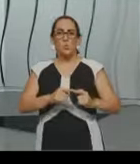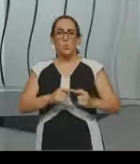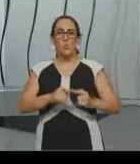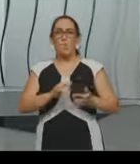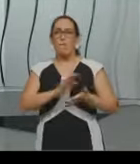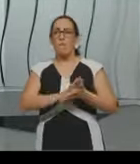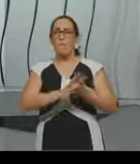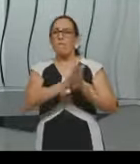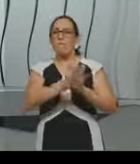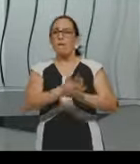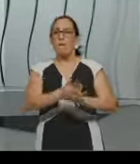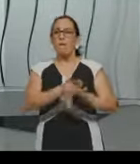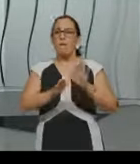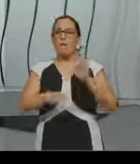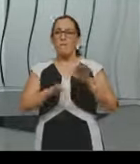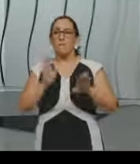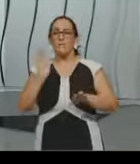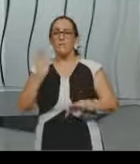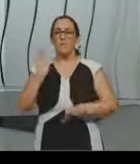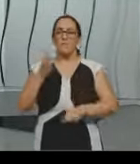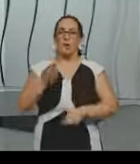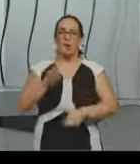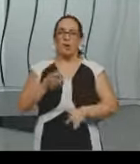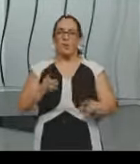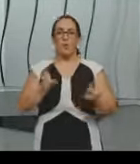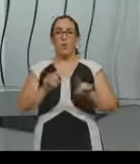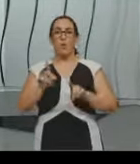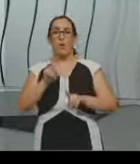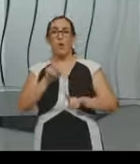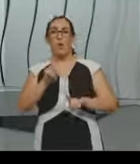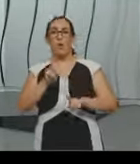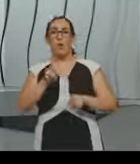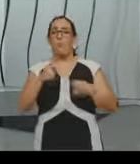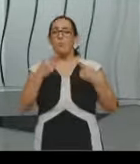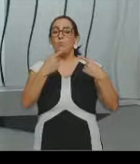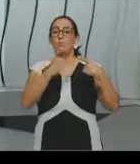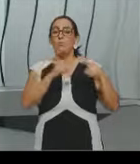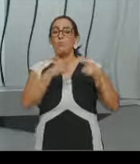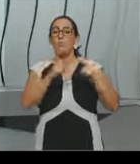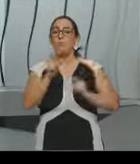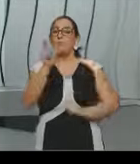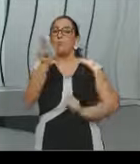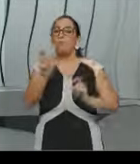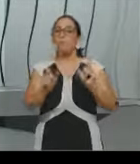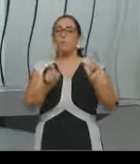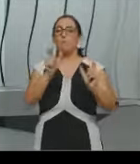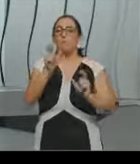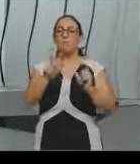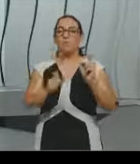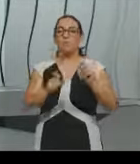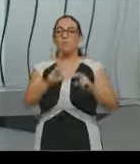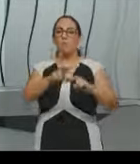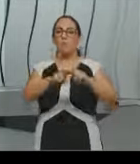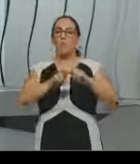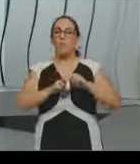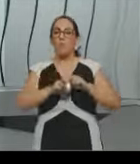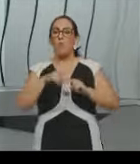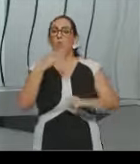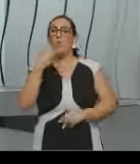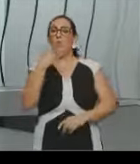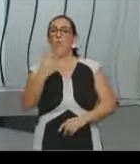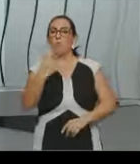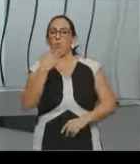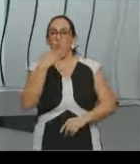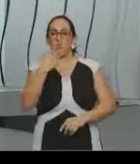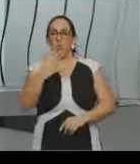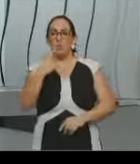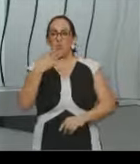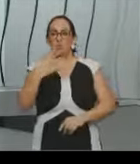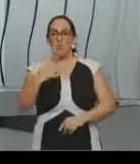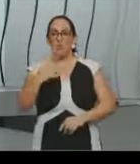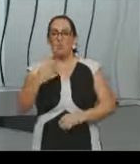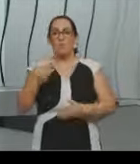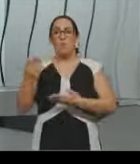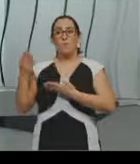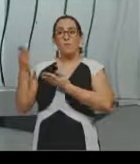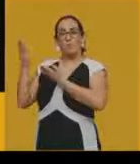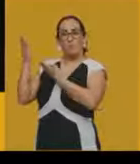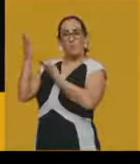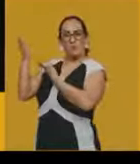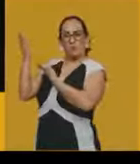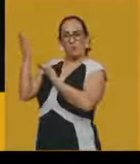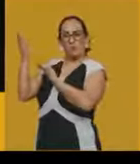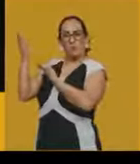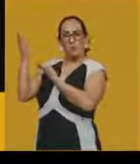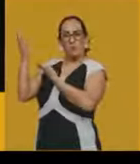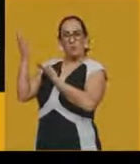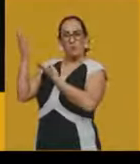né, contra indivíduos ou grupos por causa da sua etnia ou cor. Essa imagem, ela fala um pouco para a gente, né, como que isso está enraizado na nossa